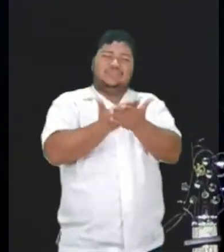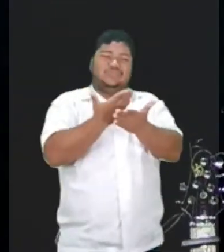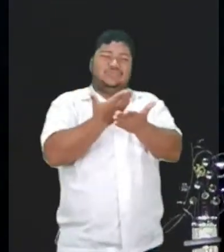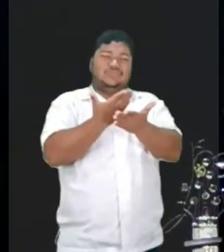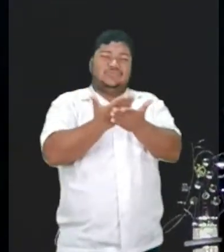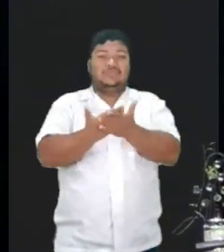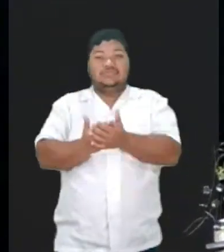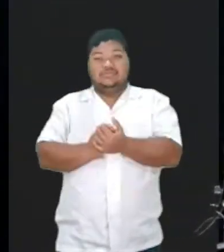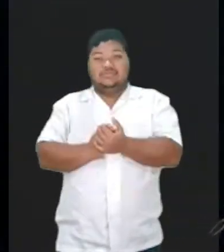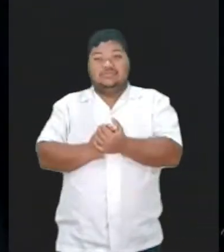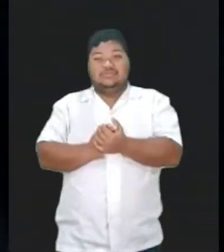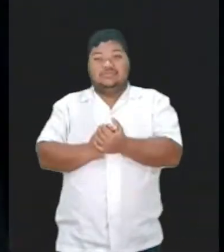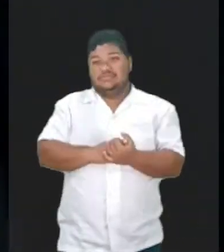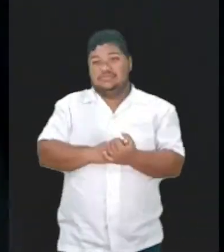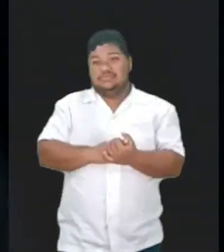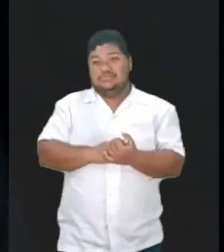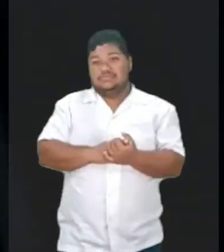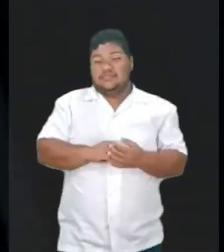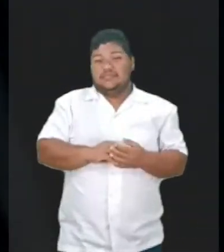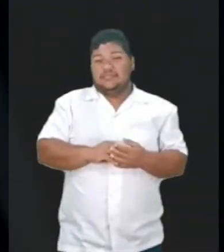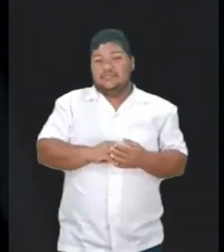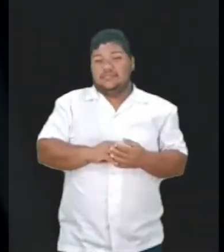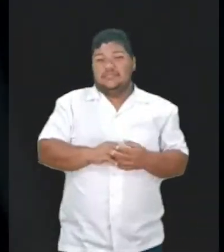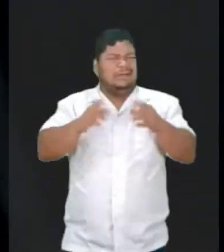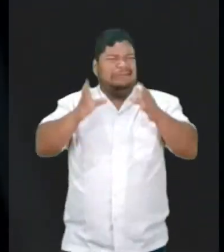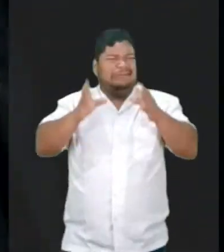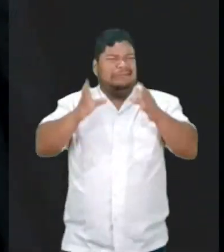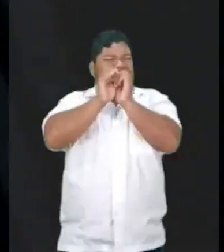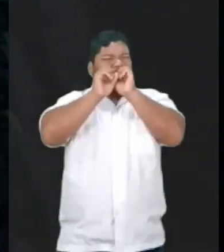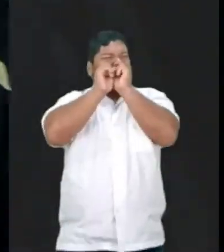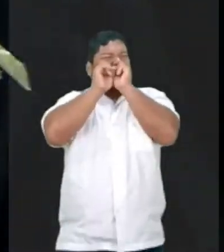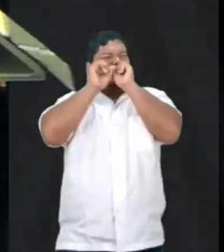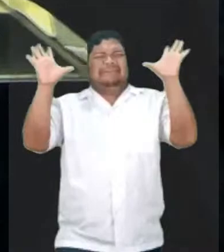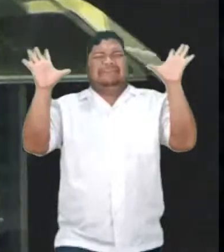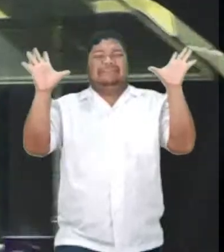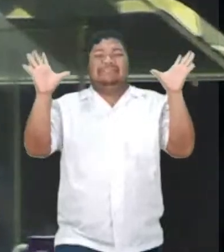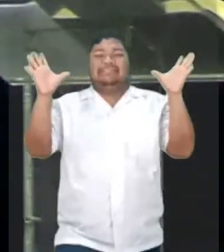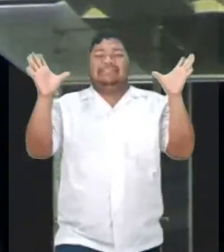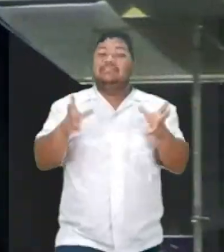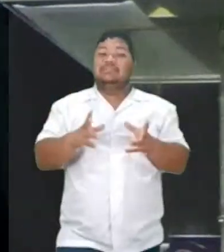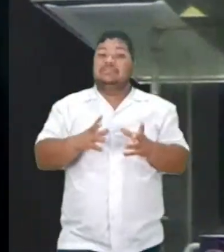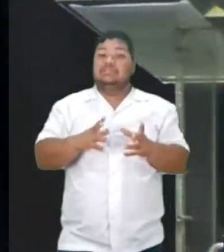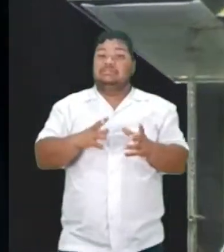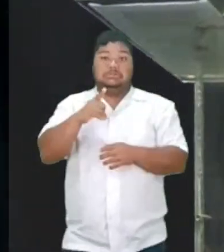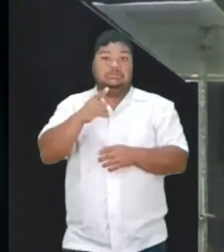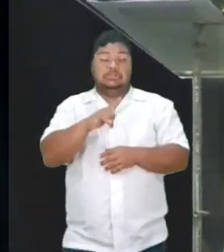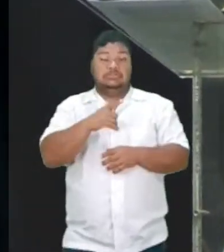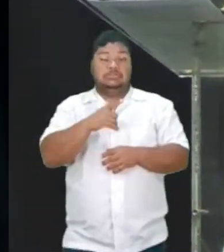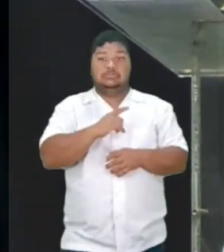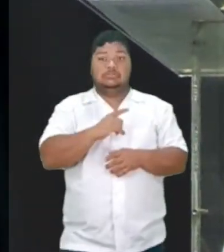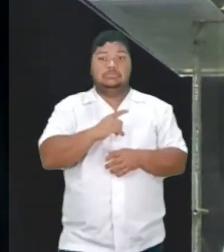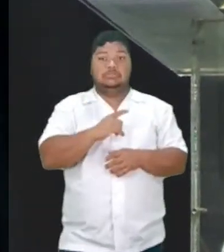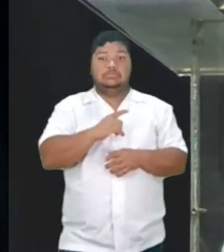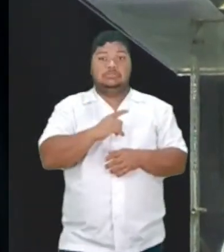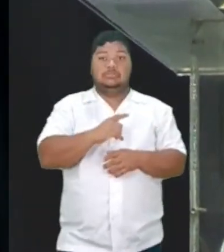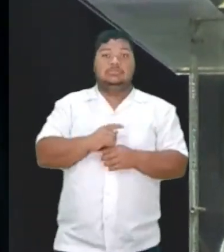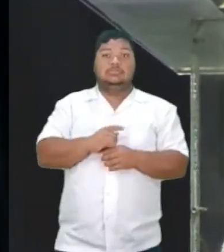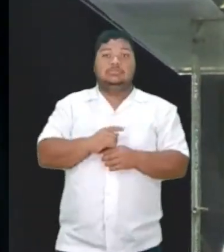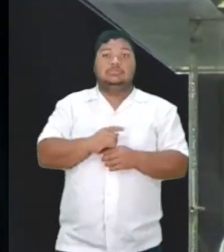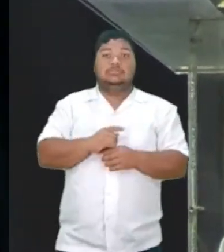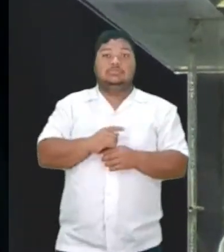foi chegando a conclusões mais extraordinárias. Mas não houve nenhum